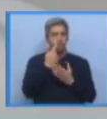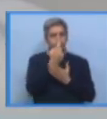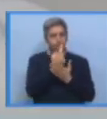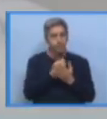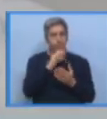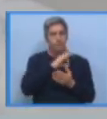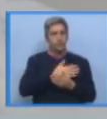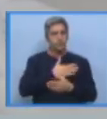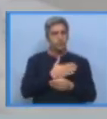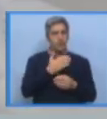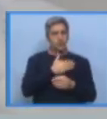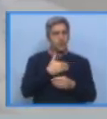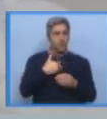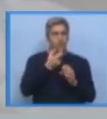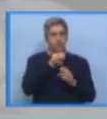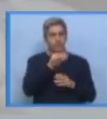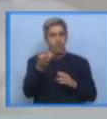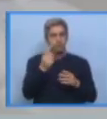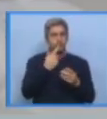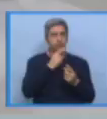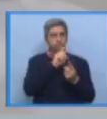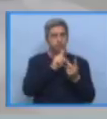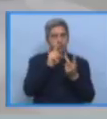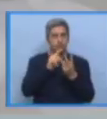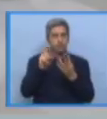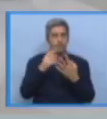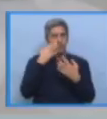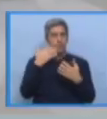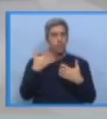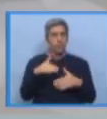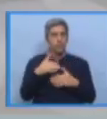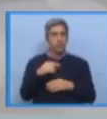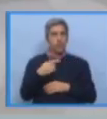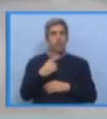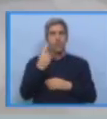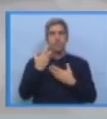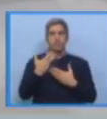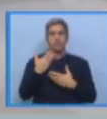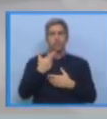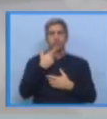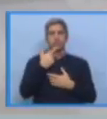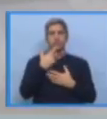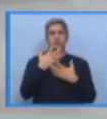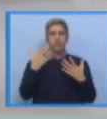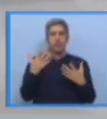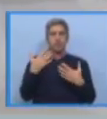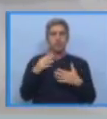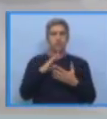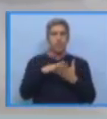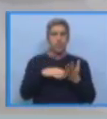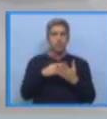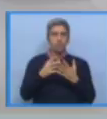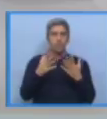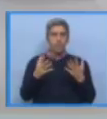alguns profissionais de saúde e realmente constataram que há um peso excessivo, uma carga